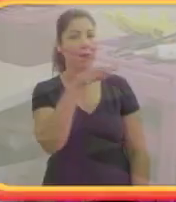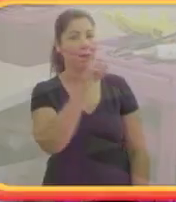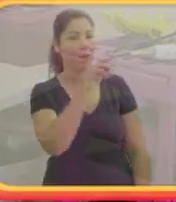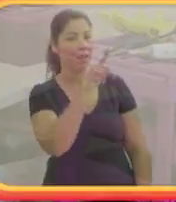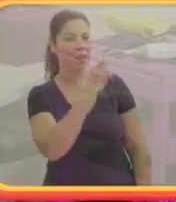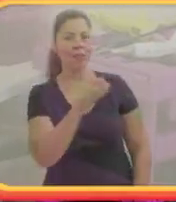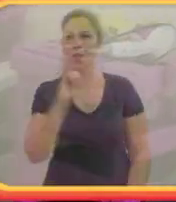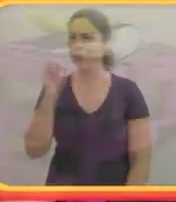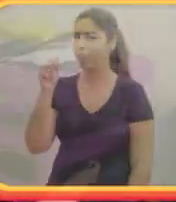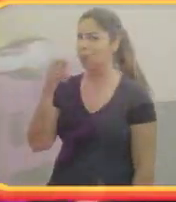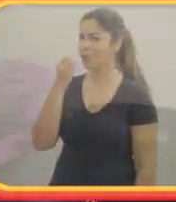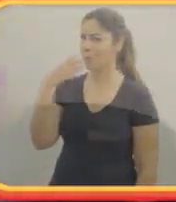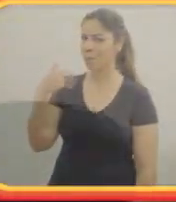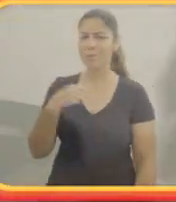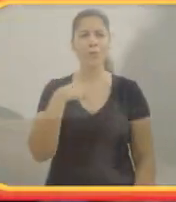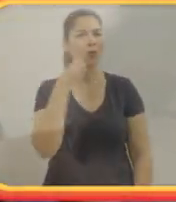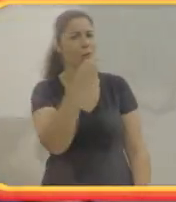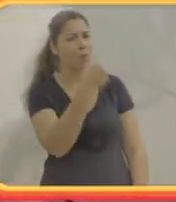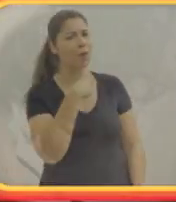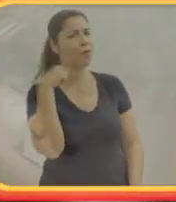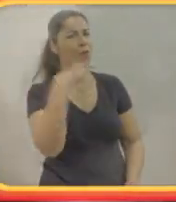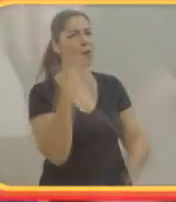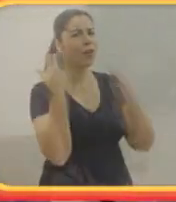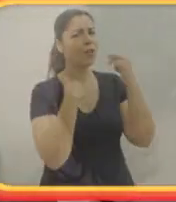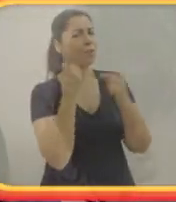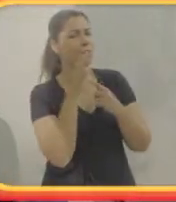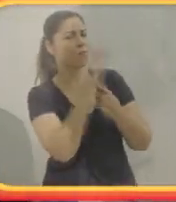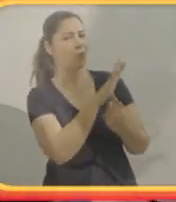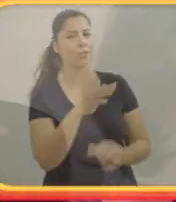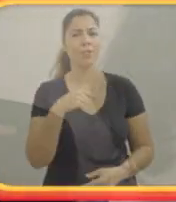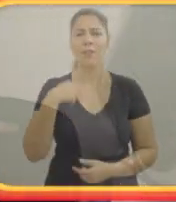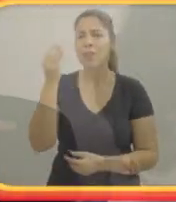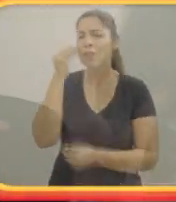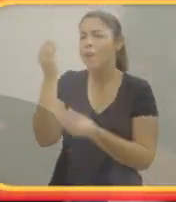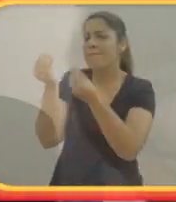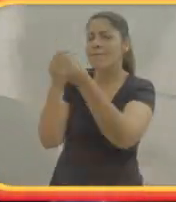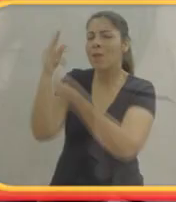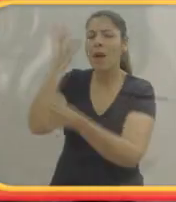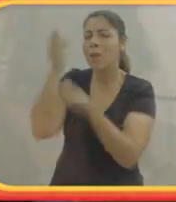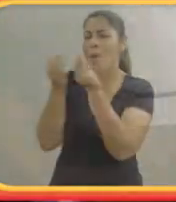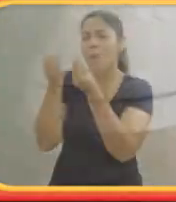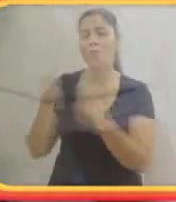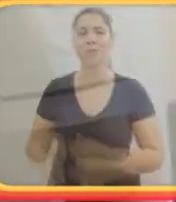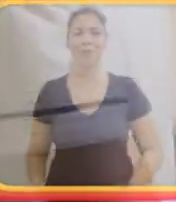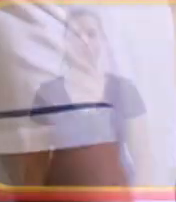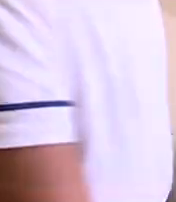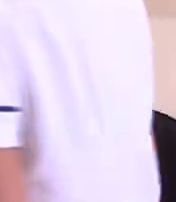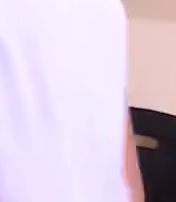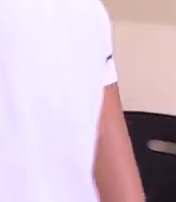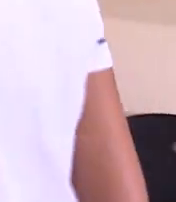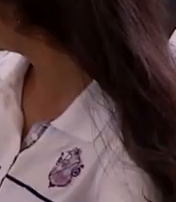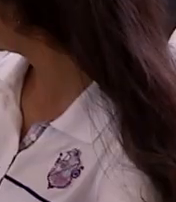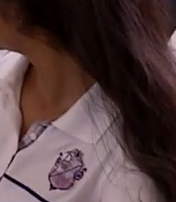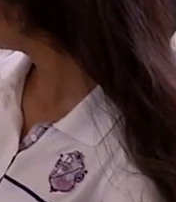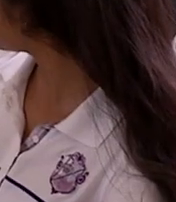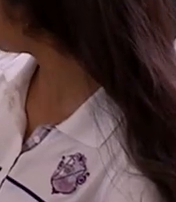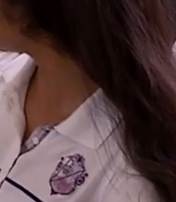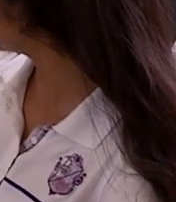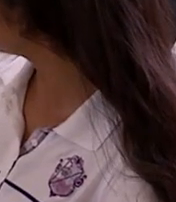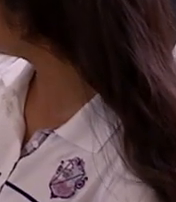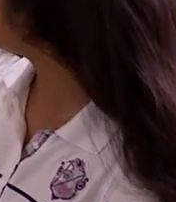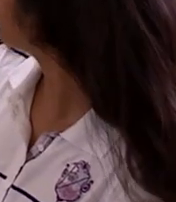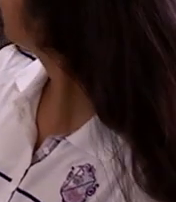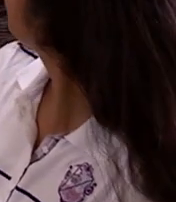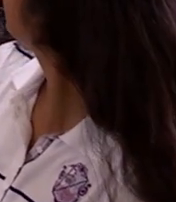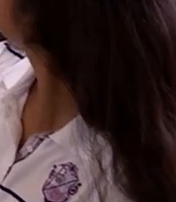Oi, Marlene. Oi, tudo bom? Vim aqui cortar o cabelo, como eu tinha te dito. Deixa eu dar uma olhada no teu cabelo. Salão de